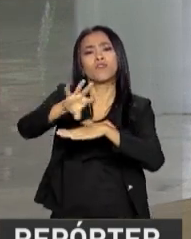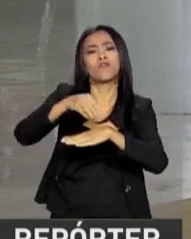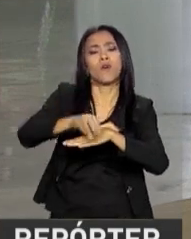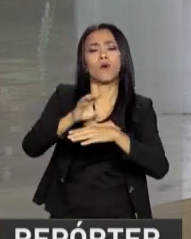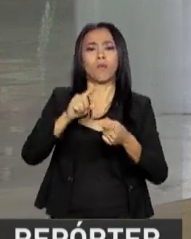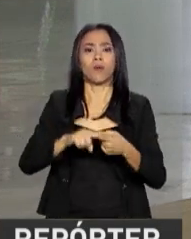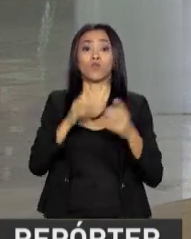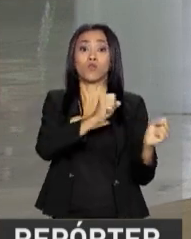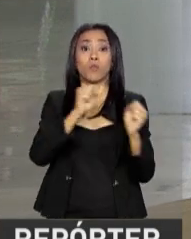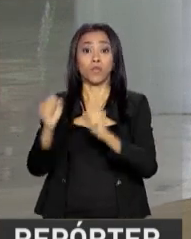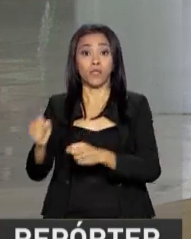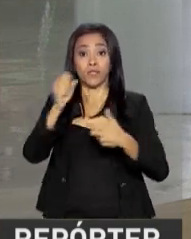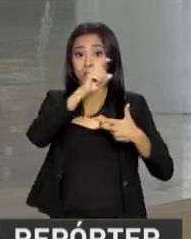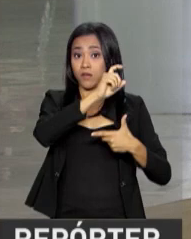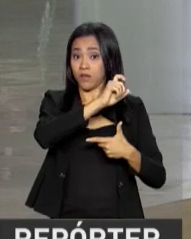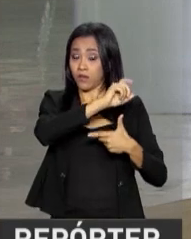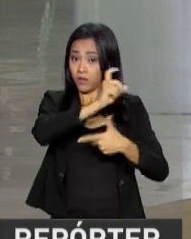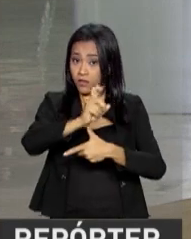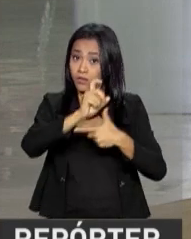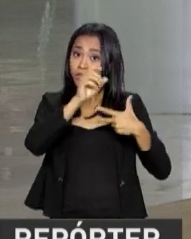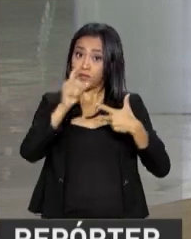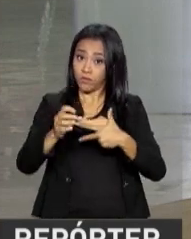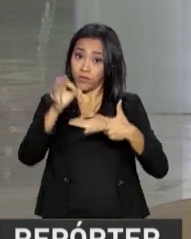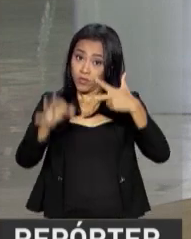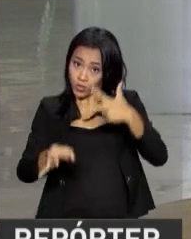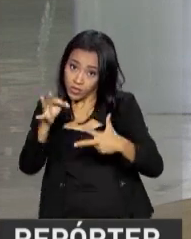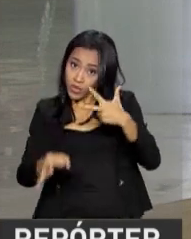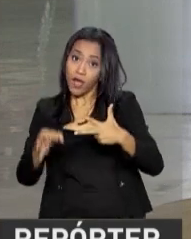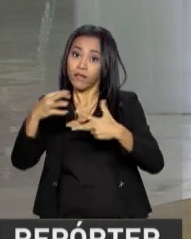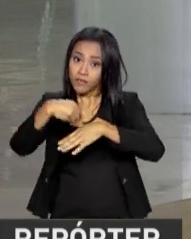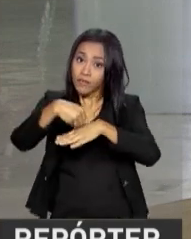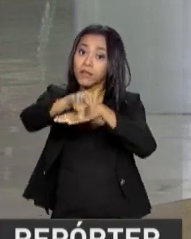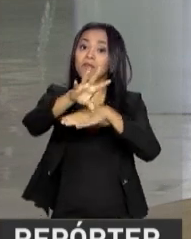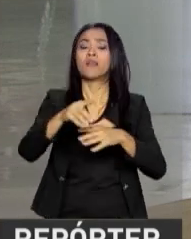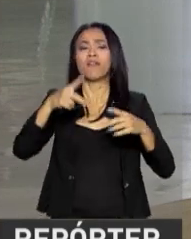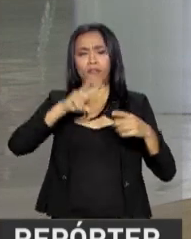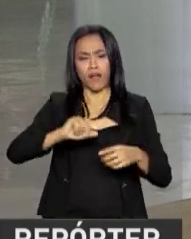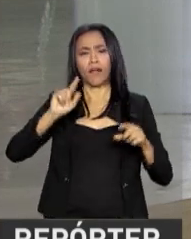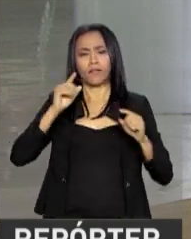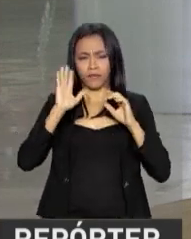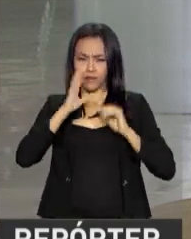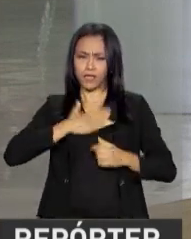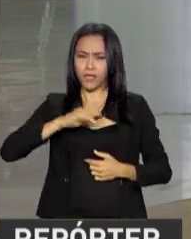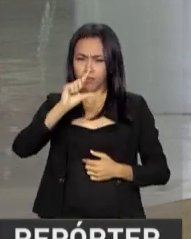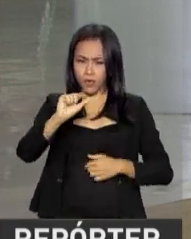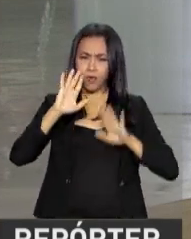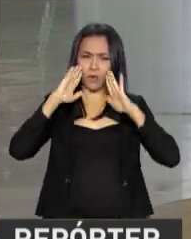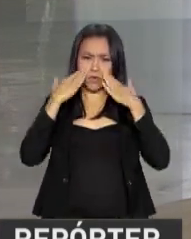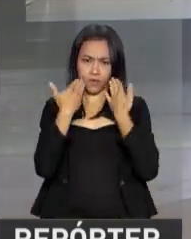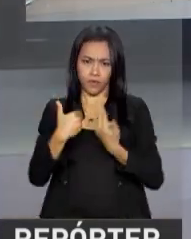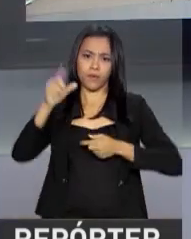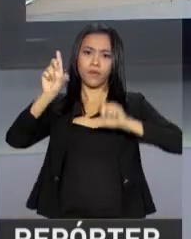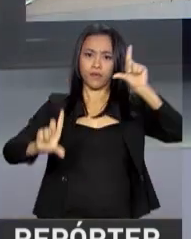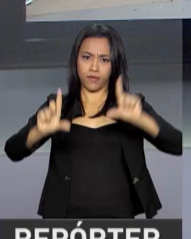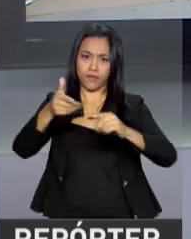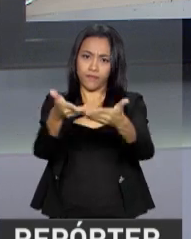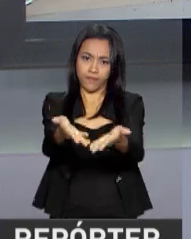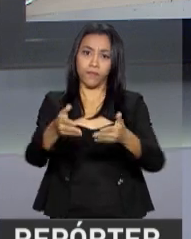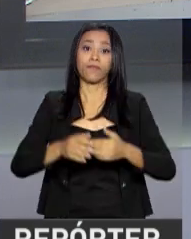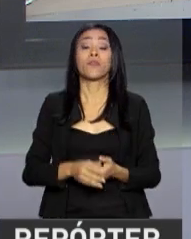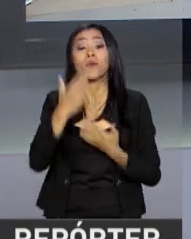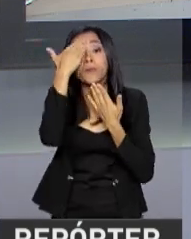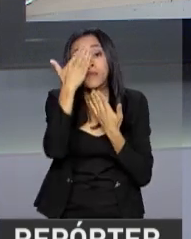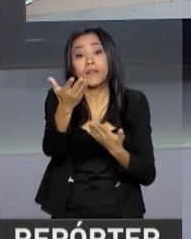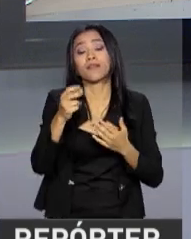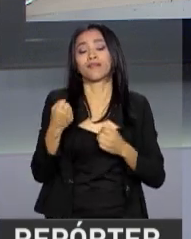e judiciário a tv nbr vai transmitir essa cerimônia daqui a pouco volto com vocês a isso muito obrigada nem